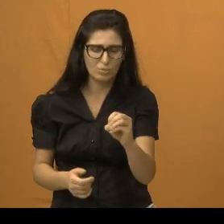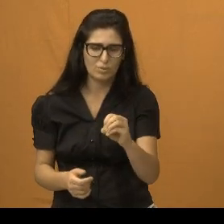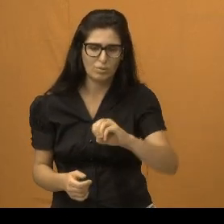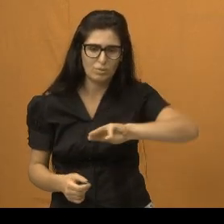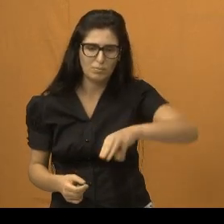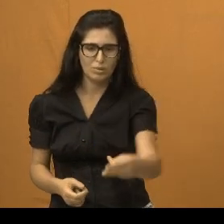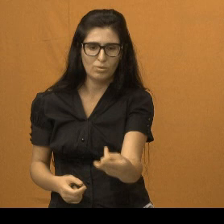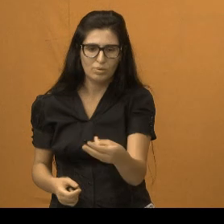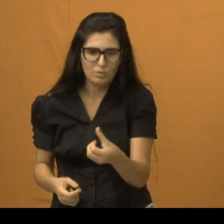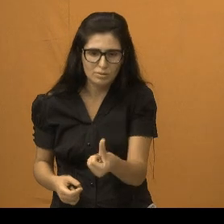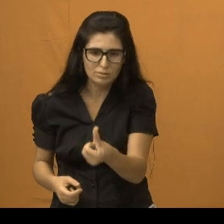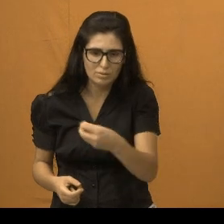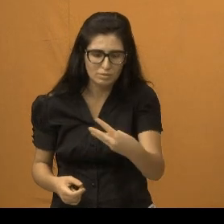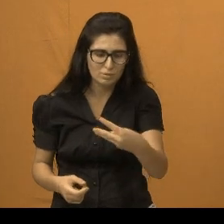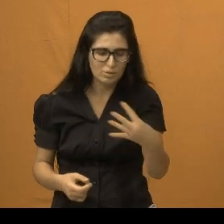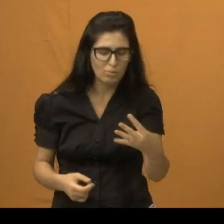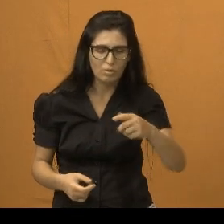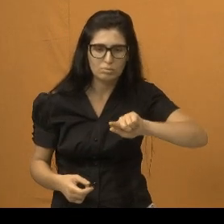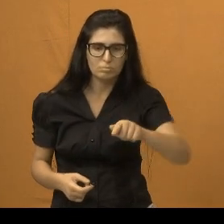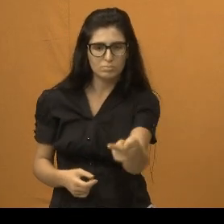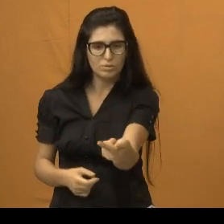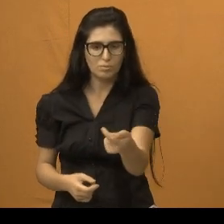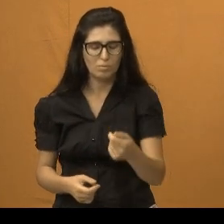50.634 mil.